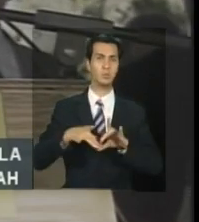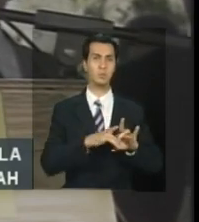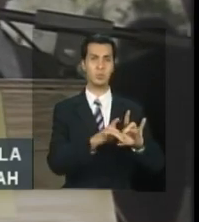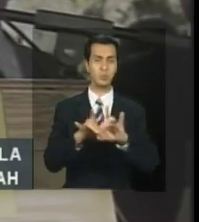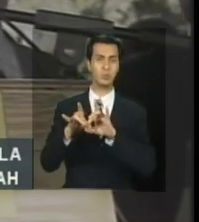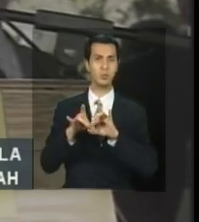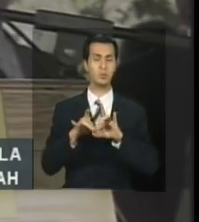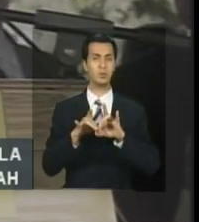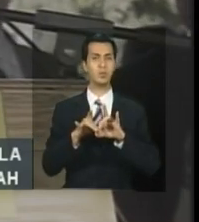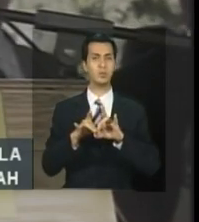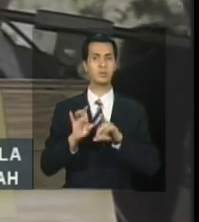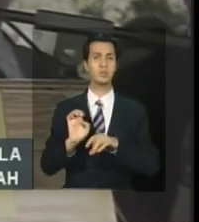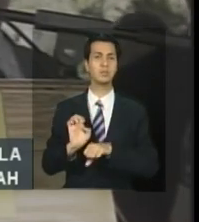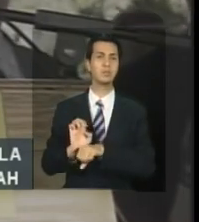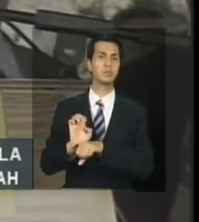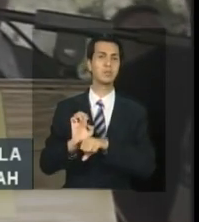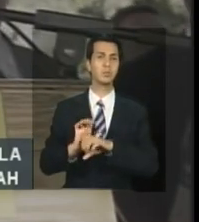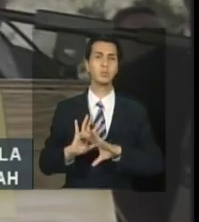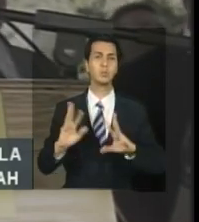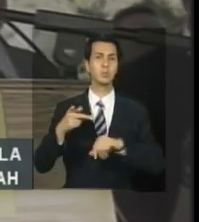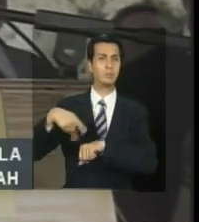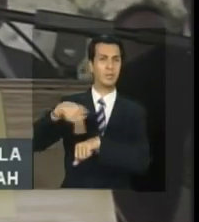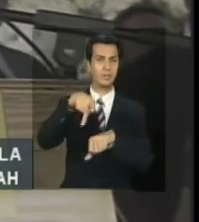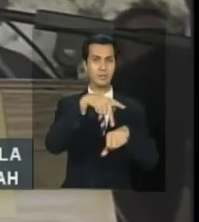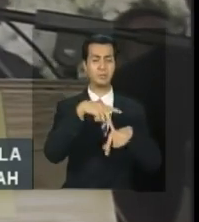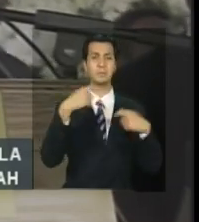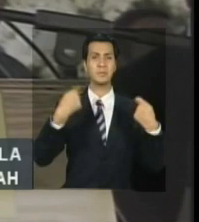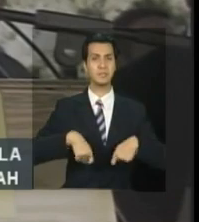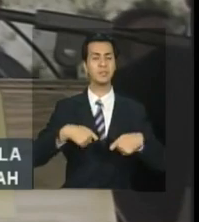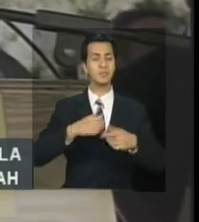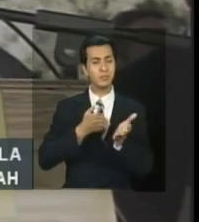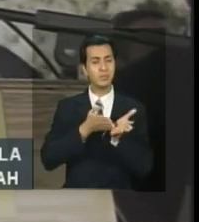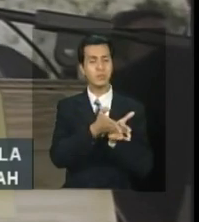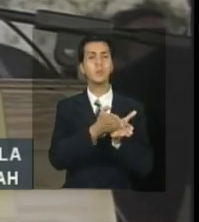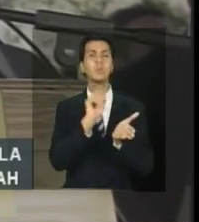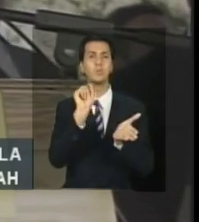Estados deve pautar-se sempre pela